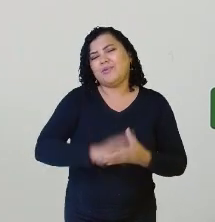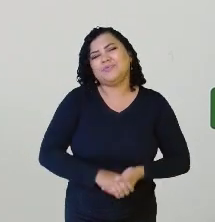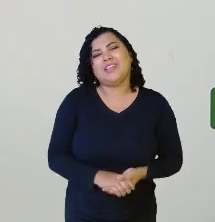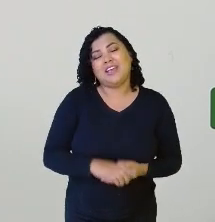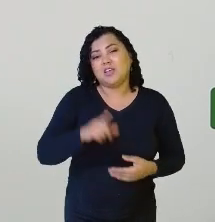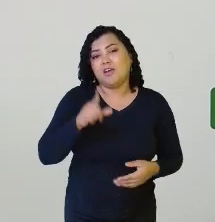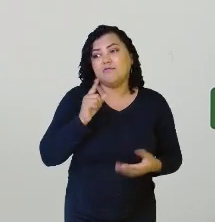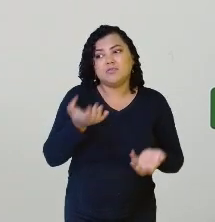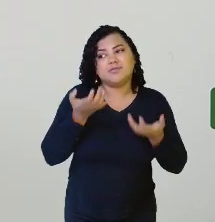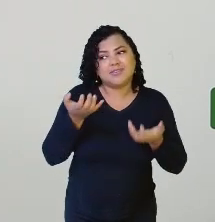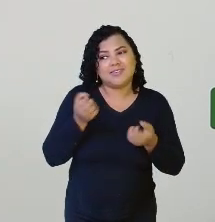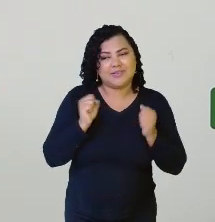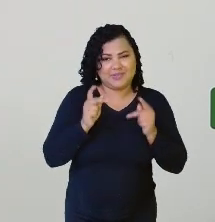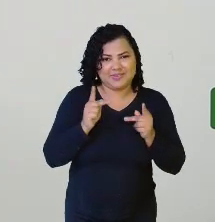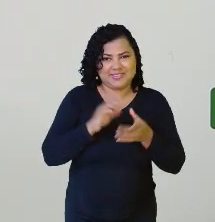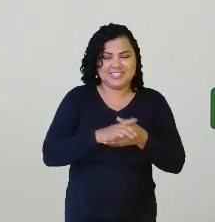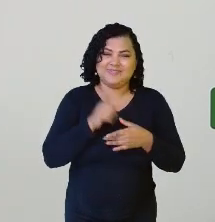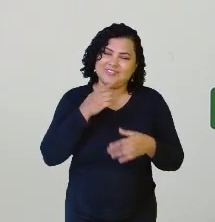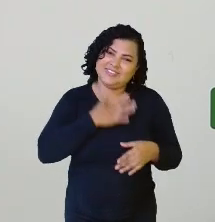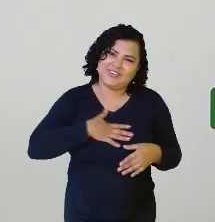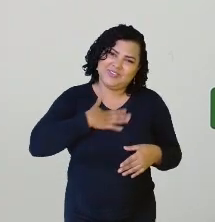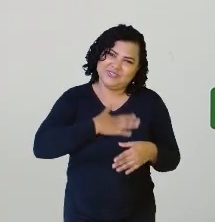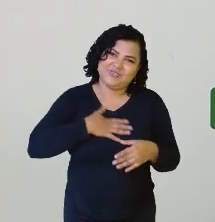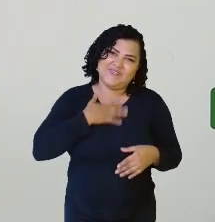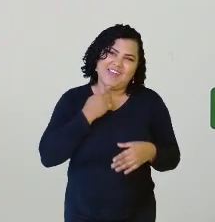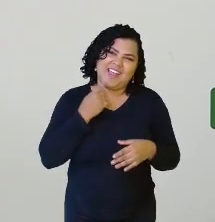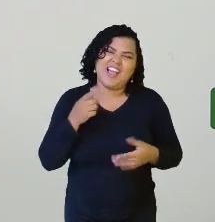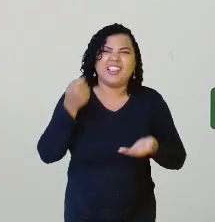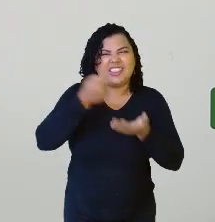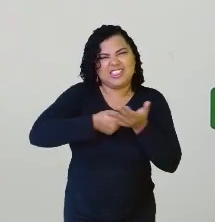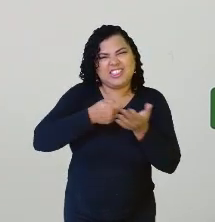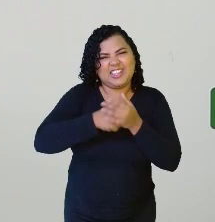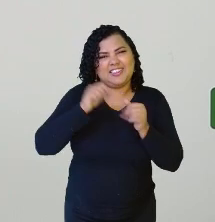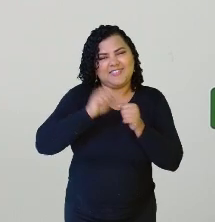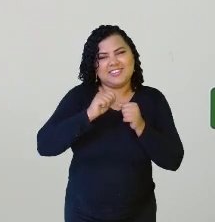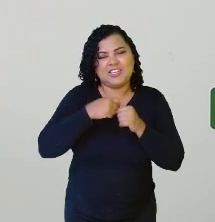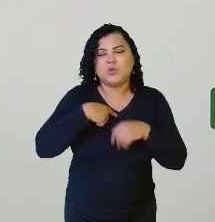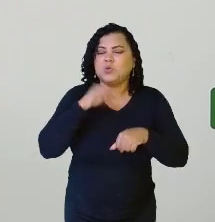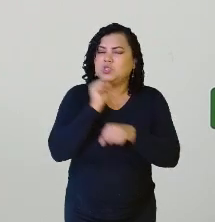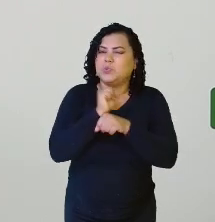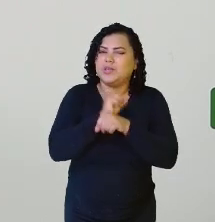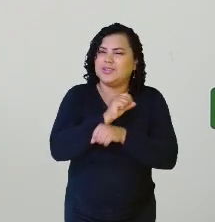você se interessar um pouquinho. Se você gostou, vai lá, tenta fazer. Estou